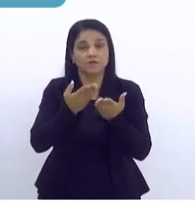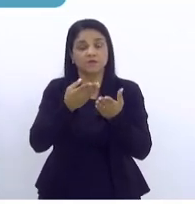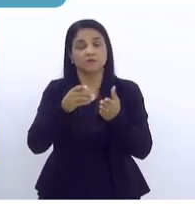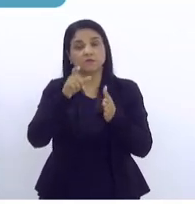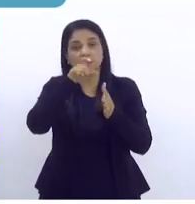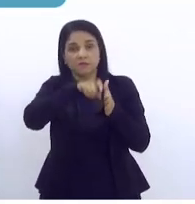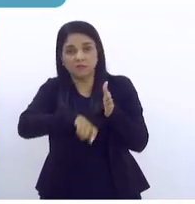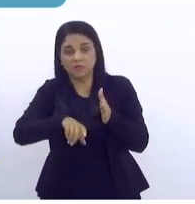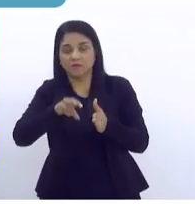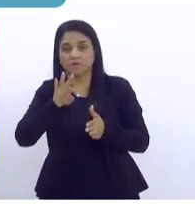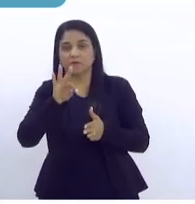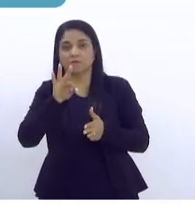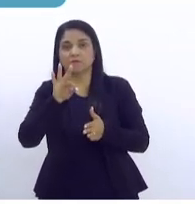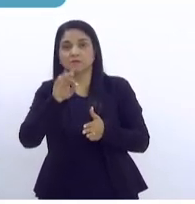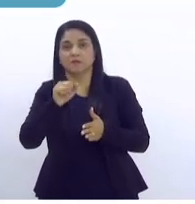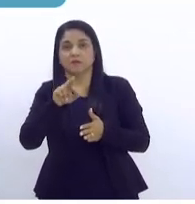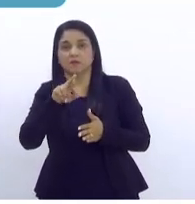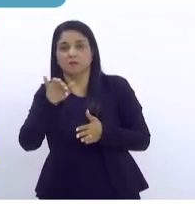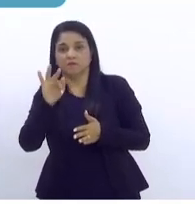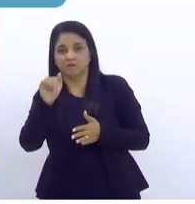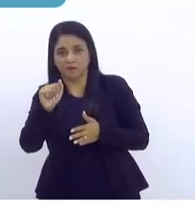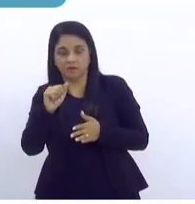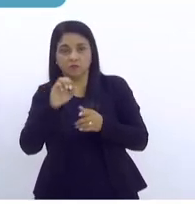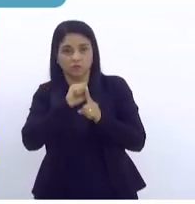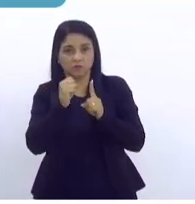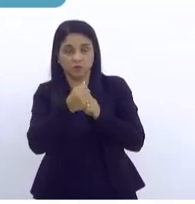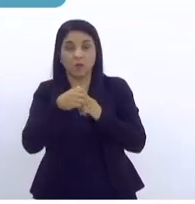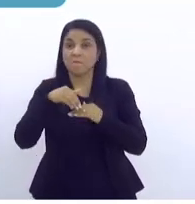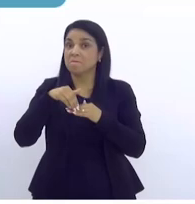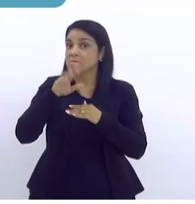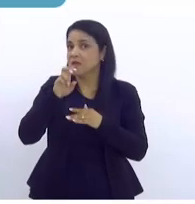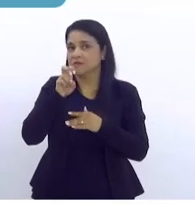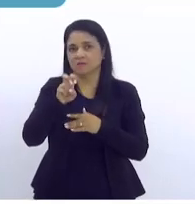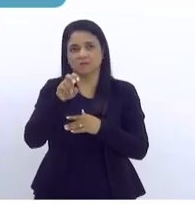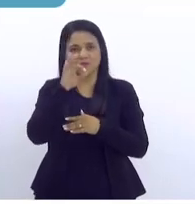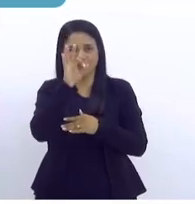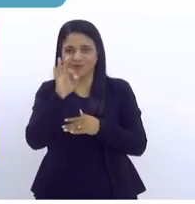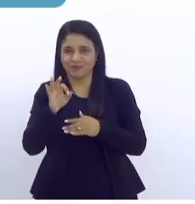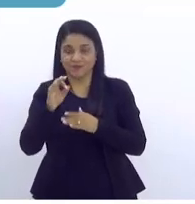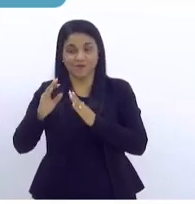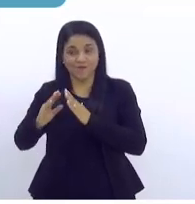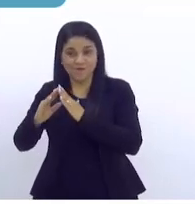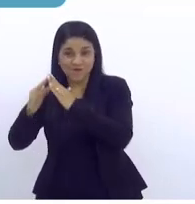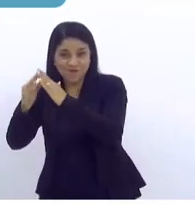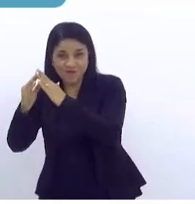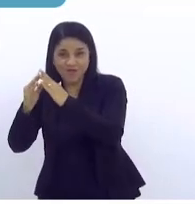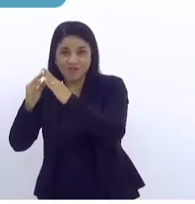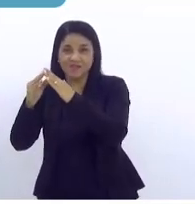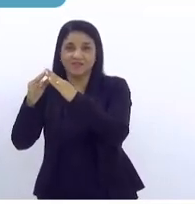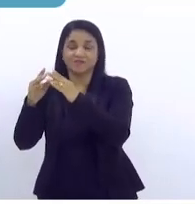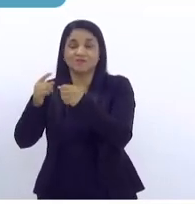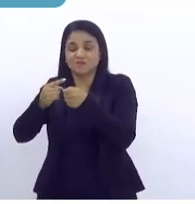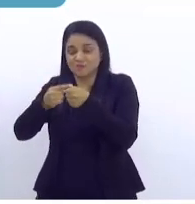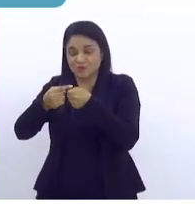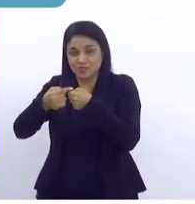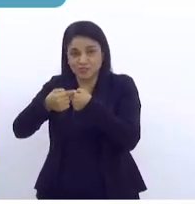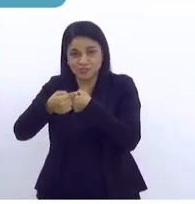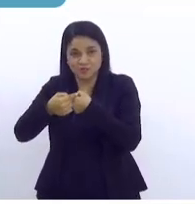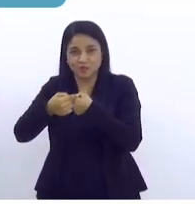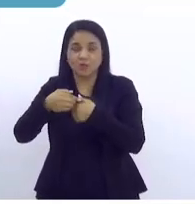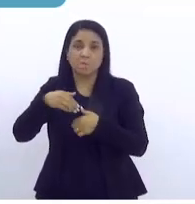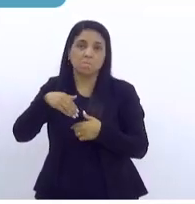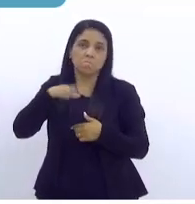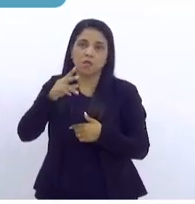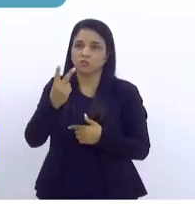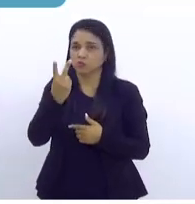né A gente vai ver que esse esse Esse número é muito acima de 5% não só em favelas o município do Rio de Janeiro tem mais de 2 milhões de